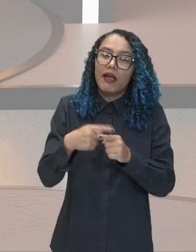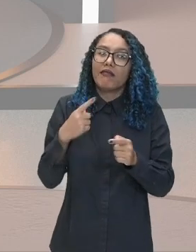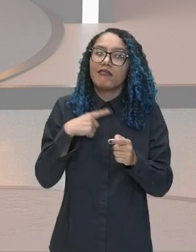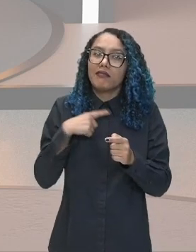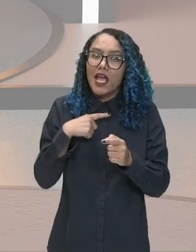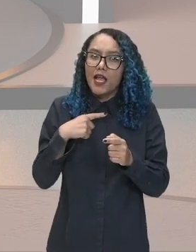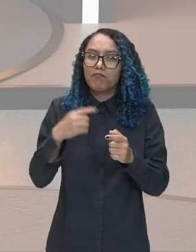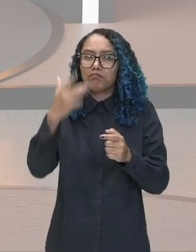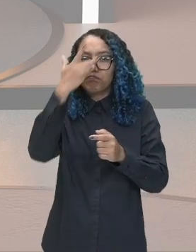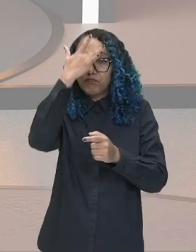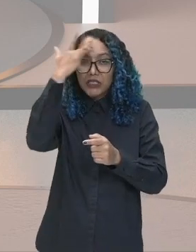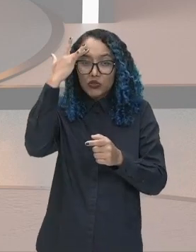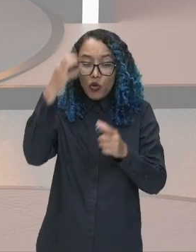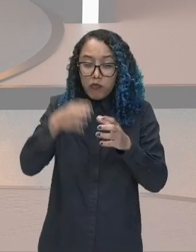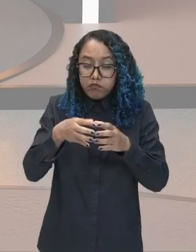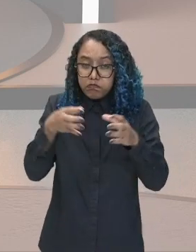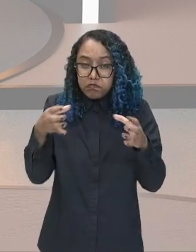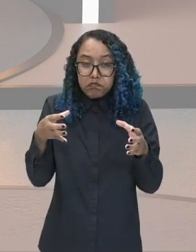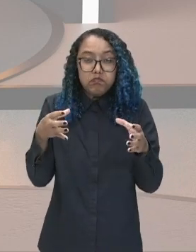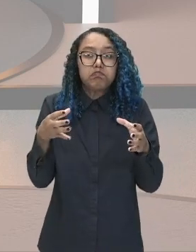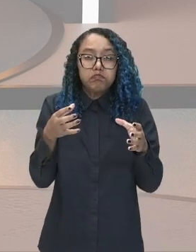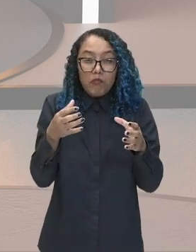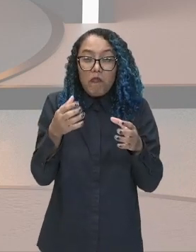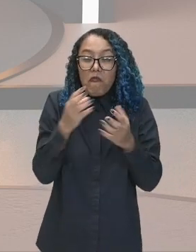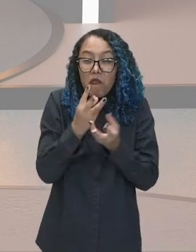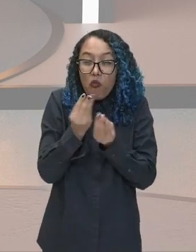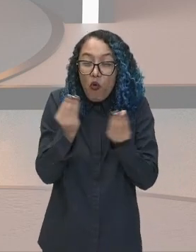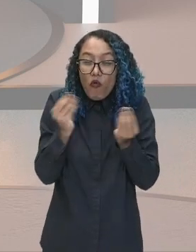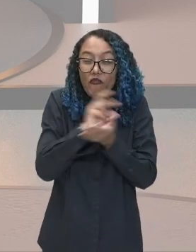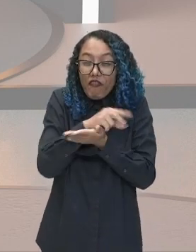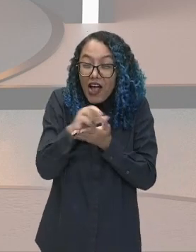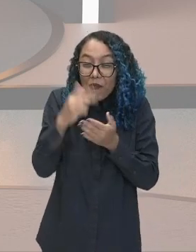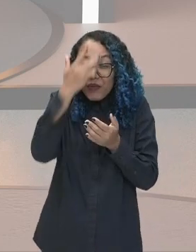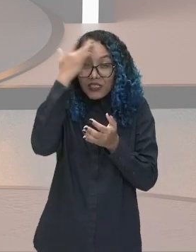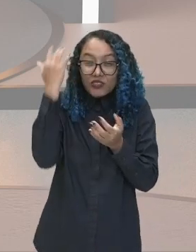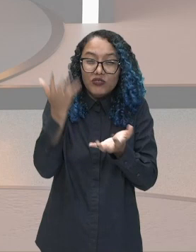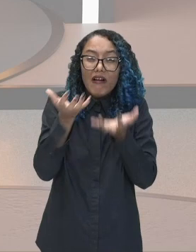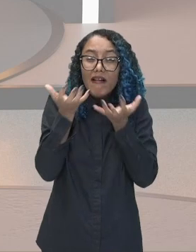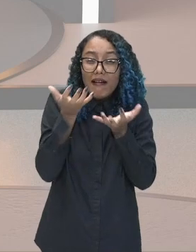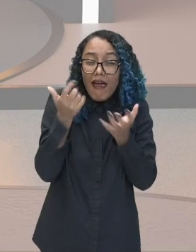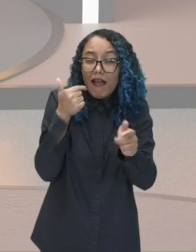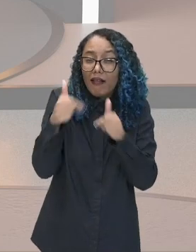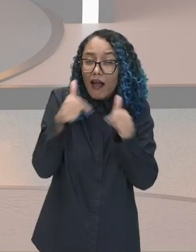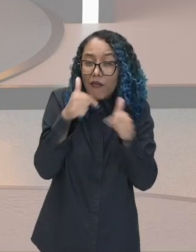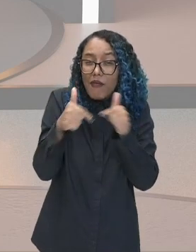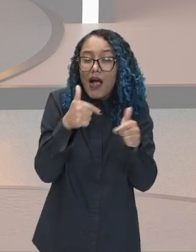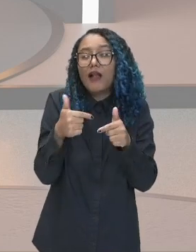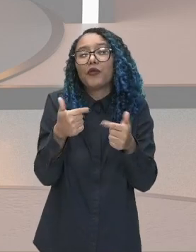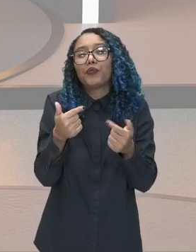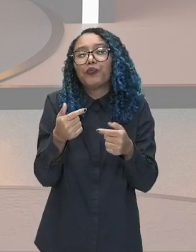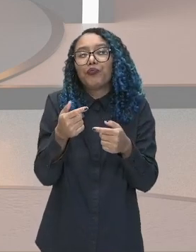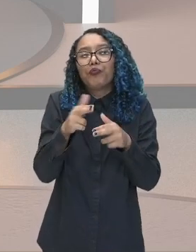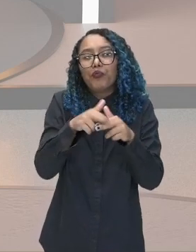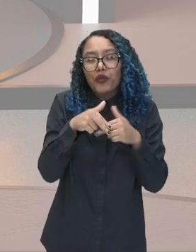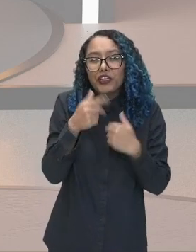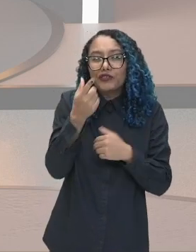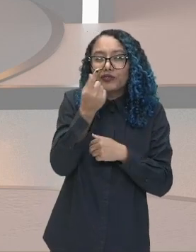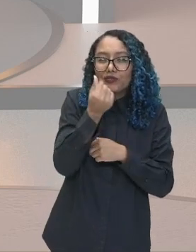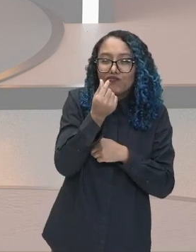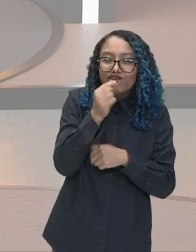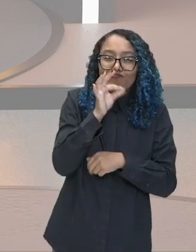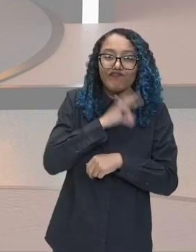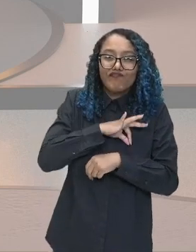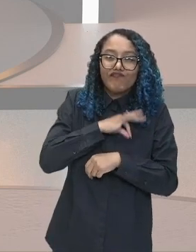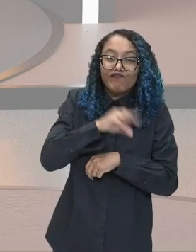passando necessidade. Tudo isso vai gerar uma situação econômica ruim para os